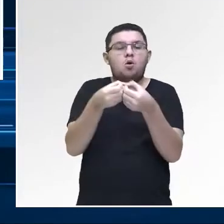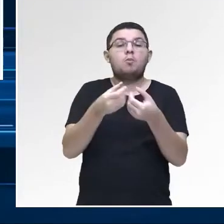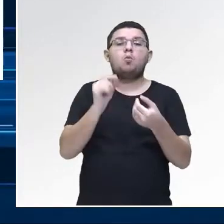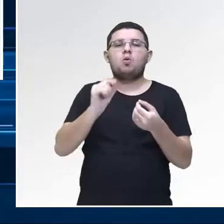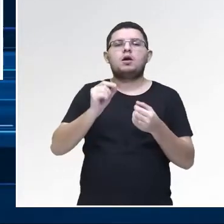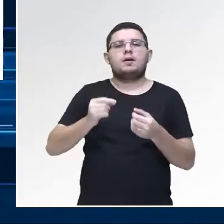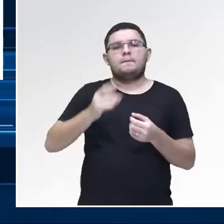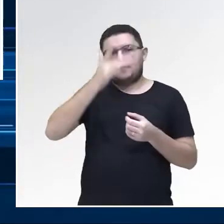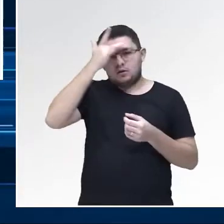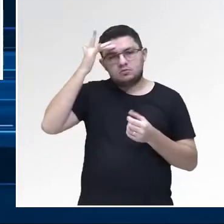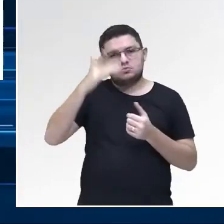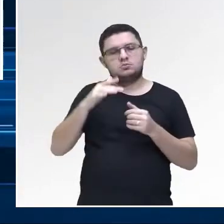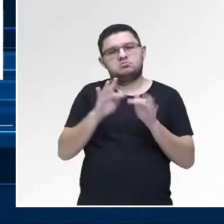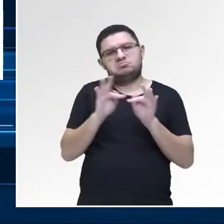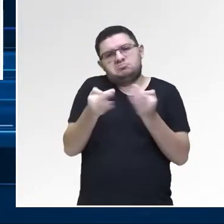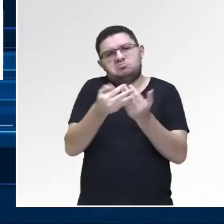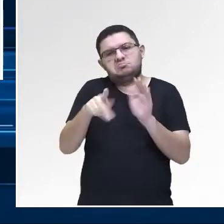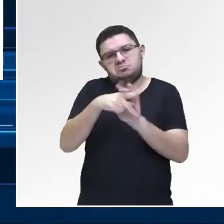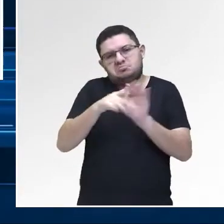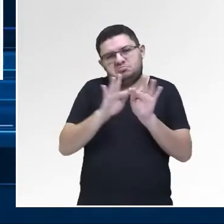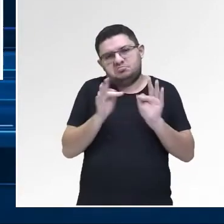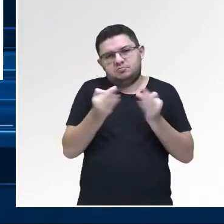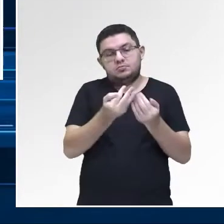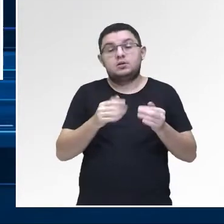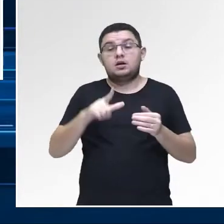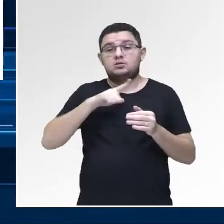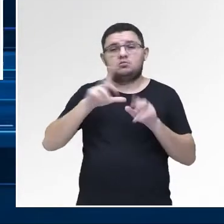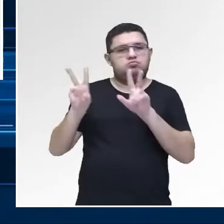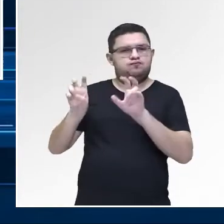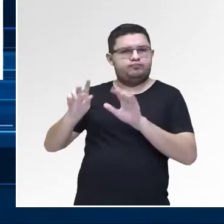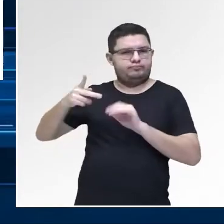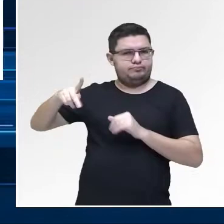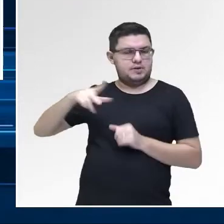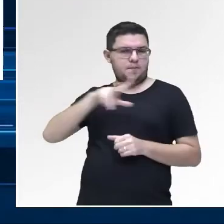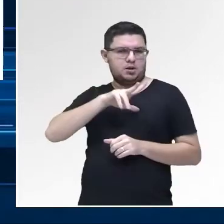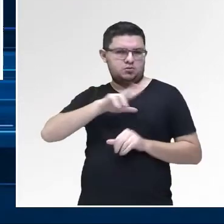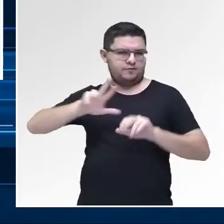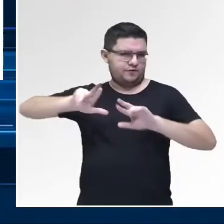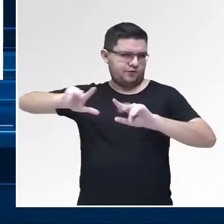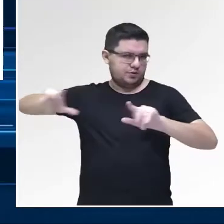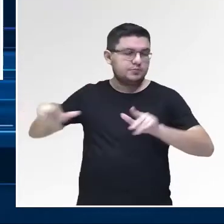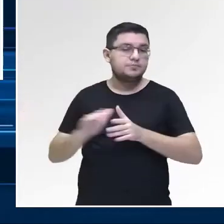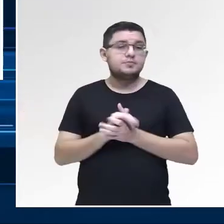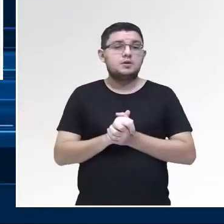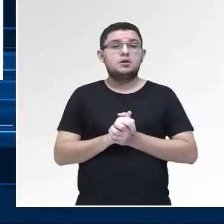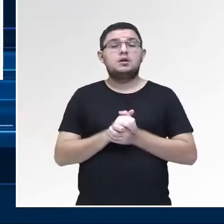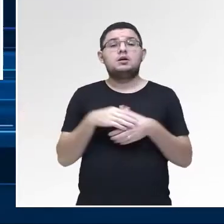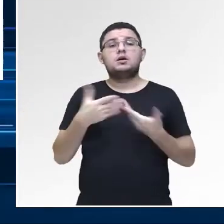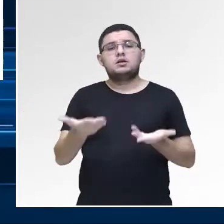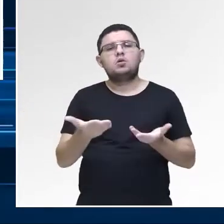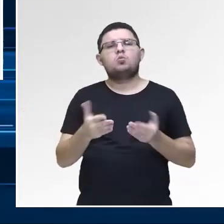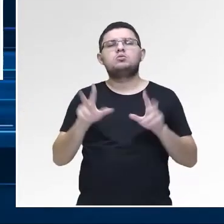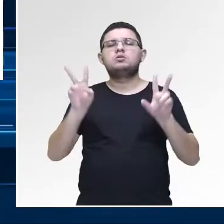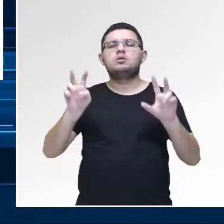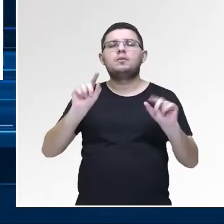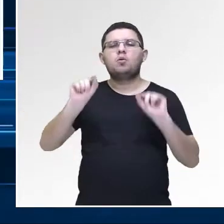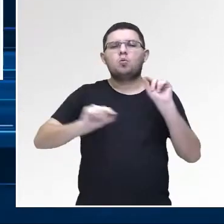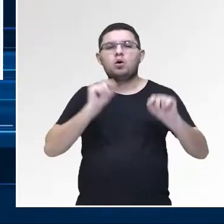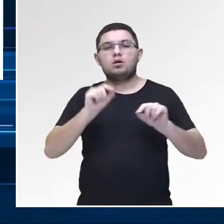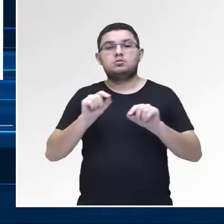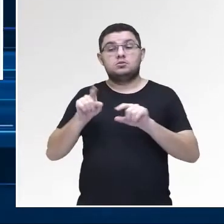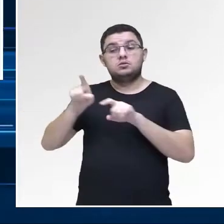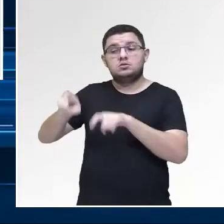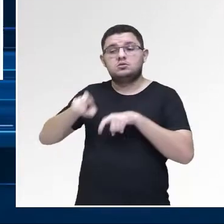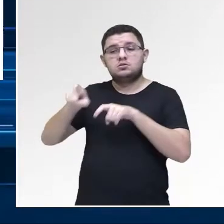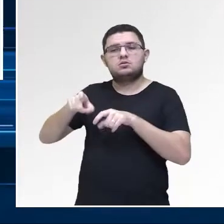os motivos são muitos, ok? Então, o êxodo rural, como a gente já viu na aula passada,